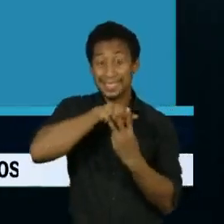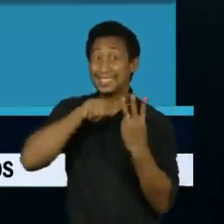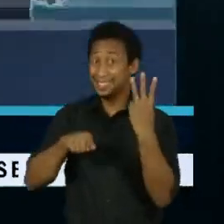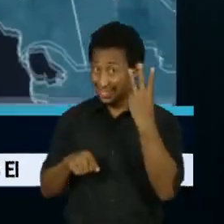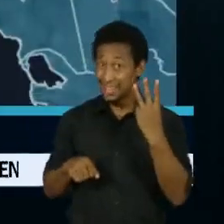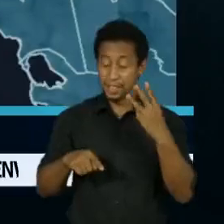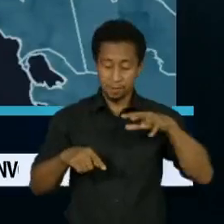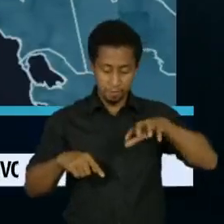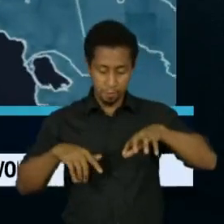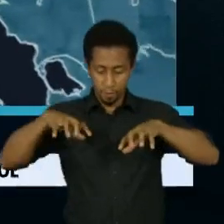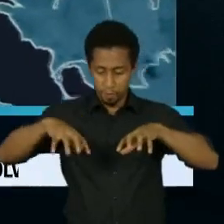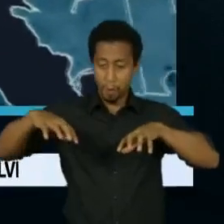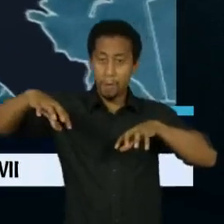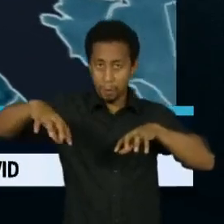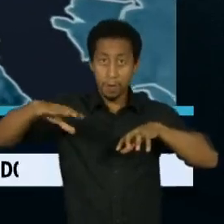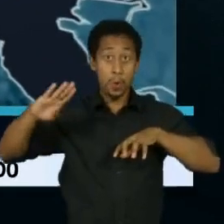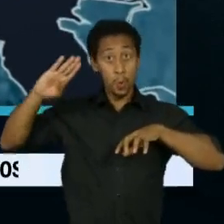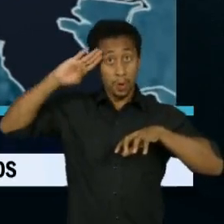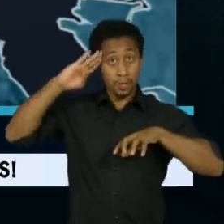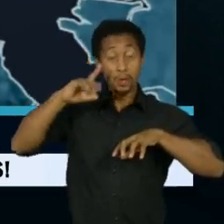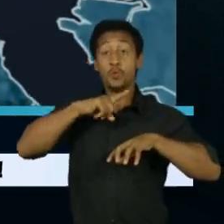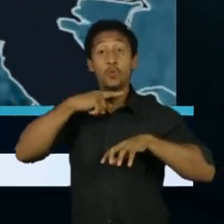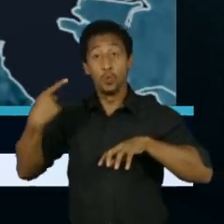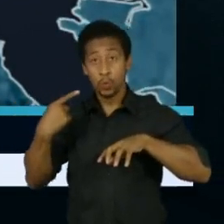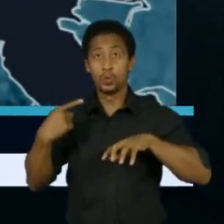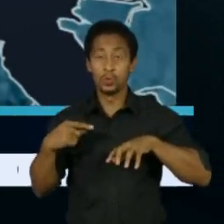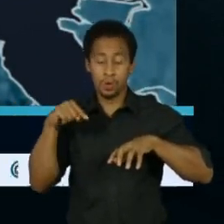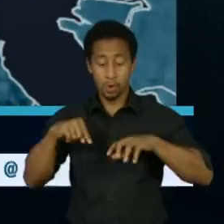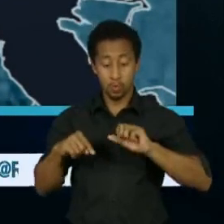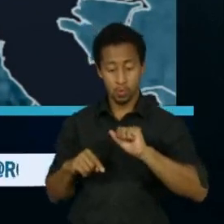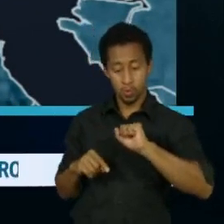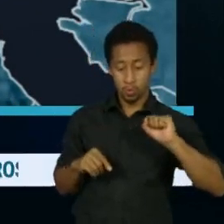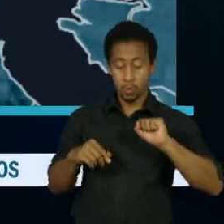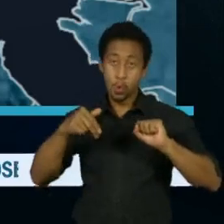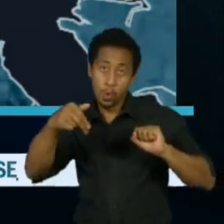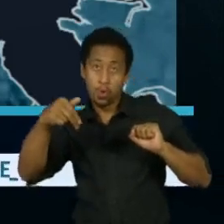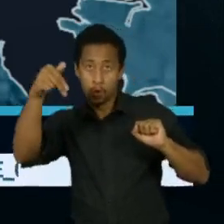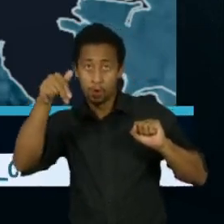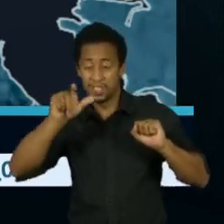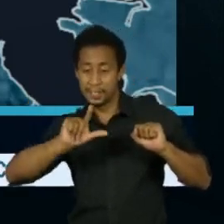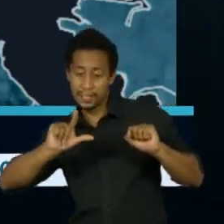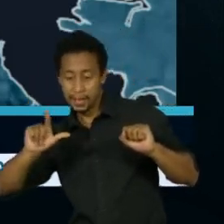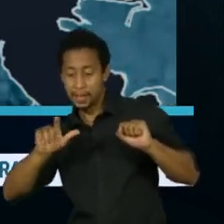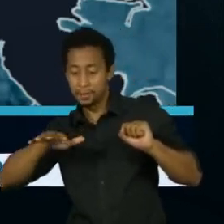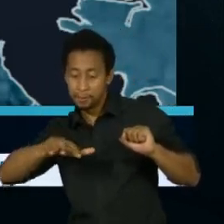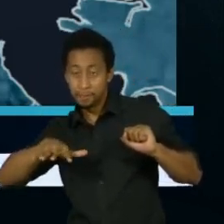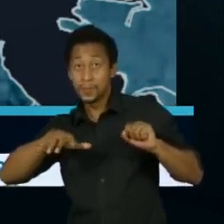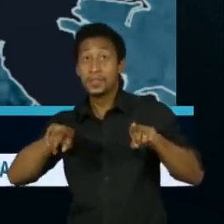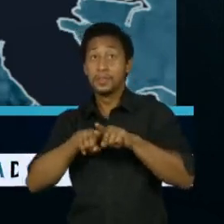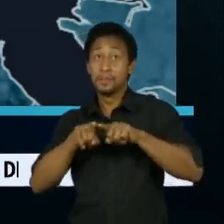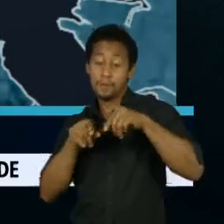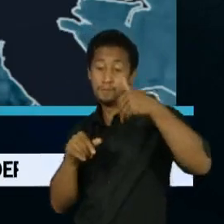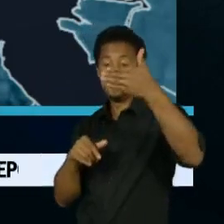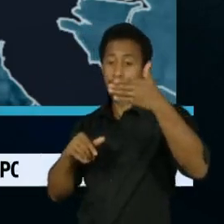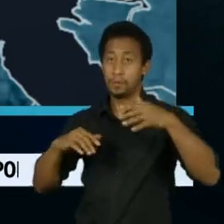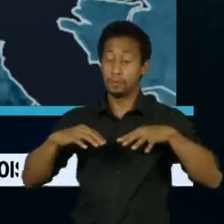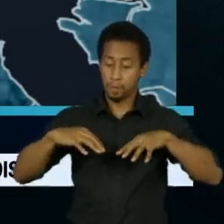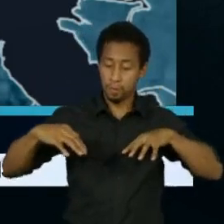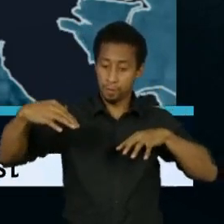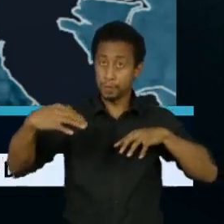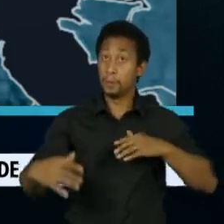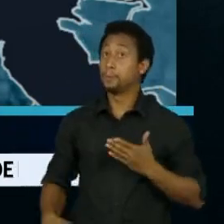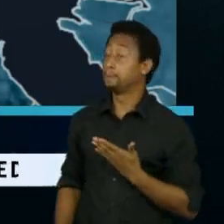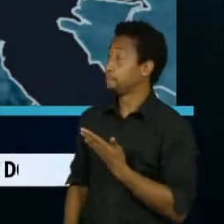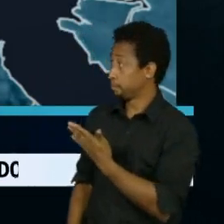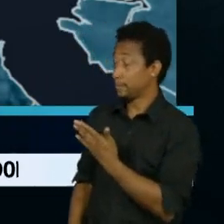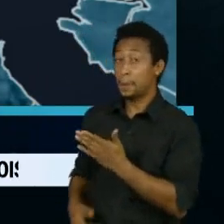parte das forças russas. Uma direção sul-norte, uma direção leste-oeste e uma outra direção norte-sul, vindo aí da